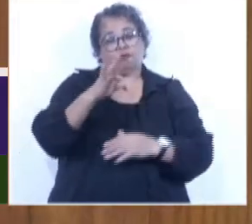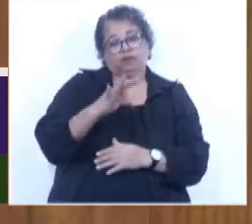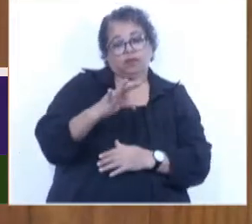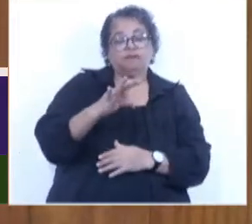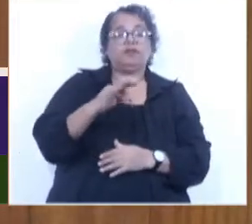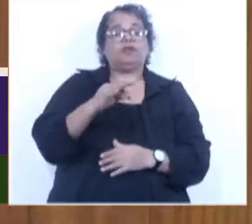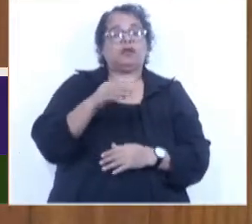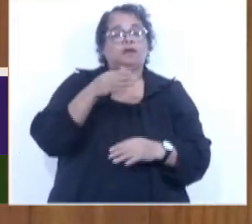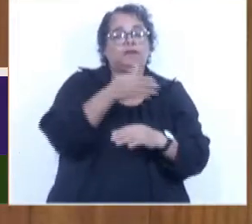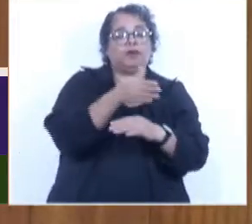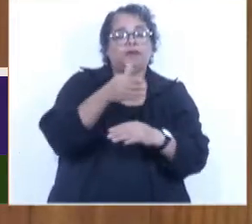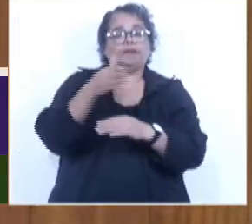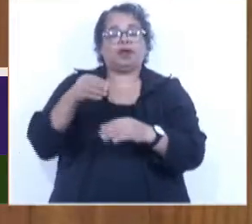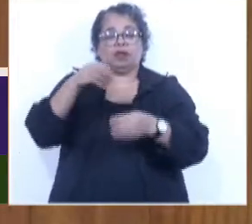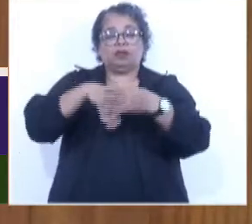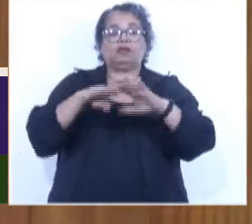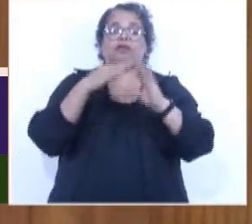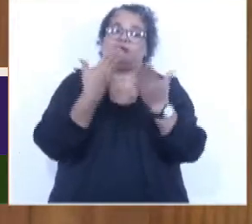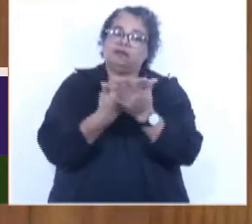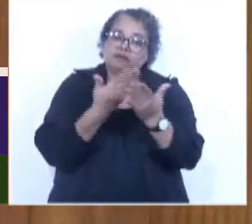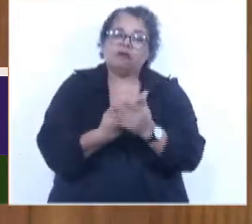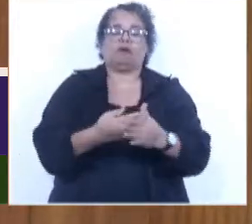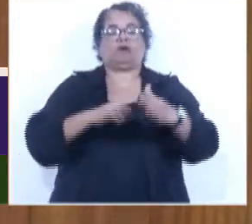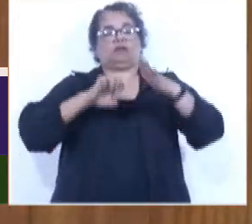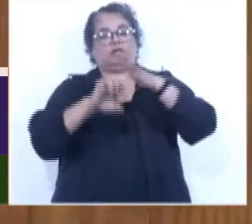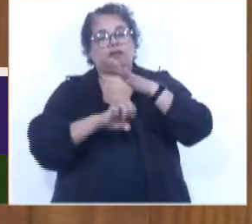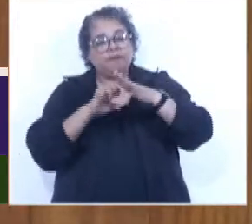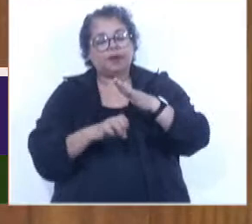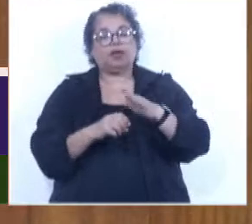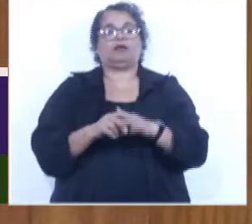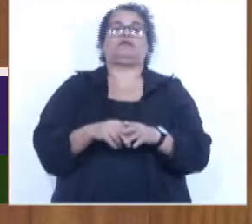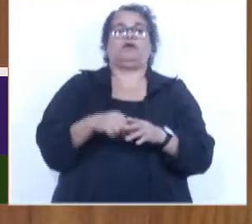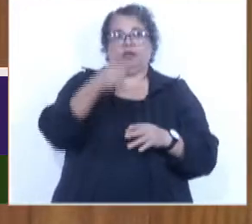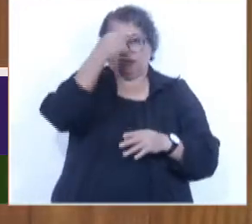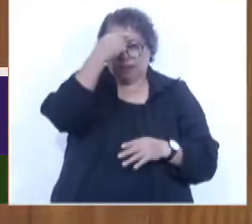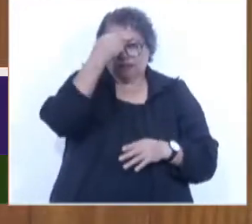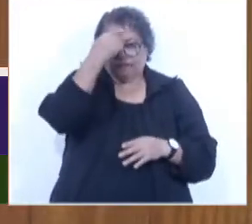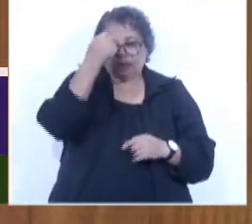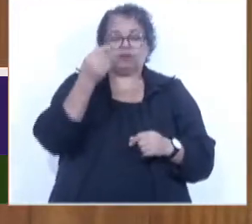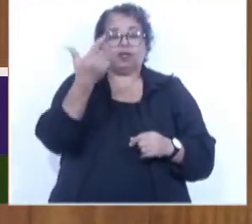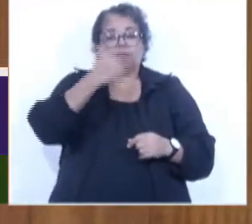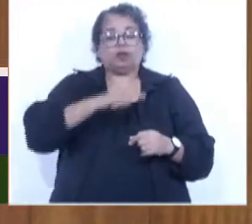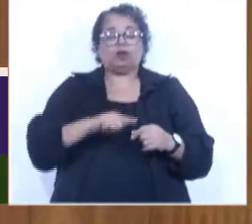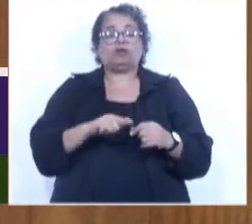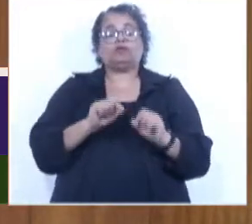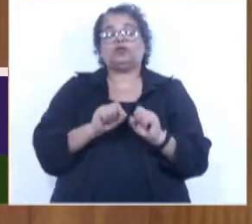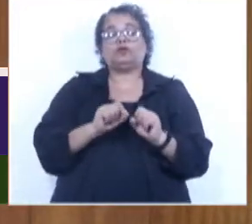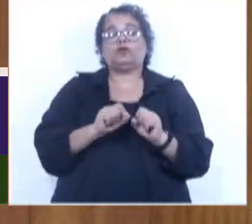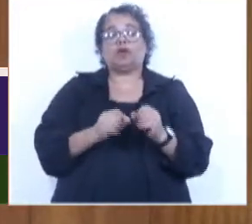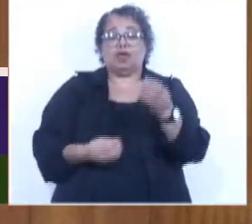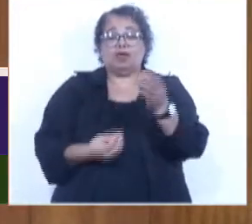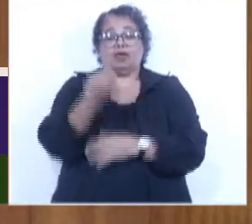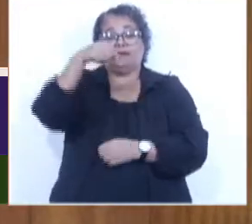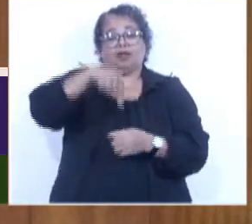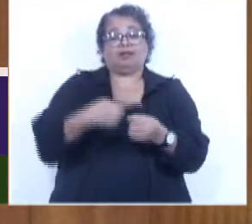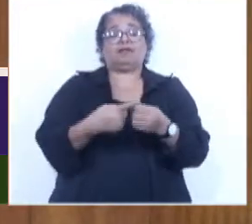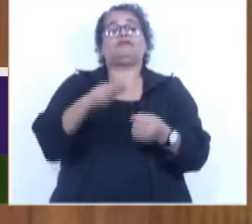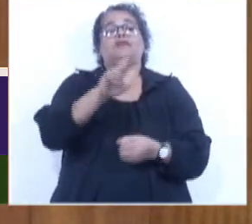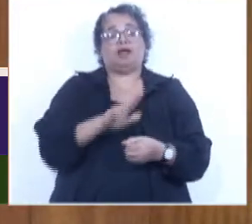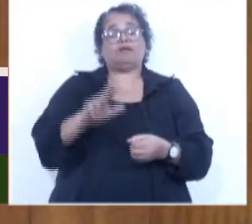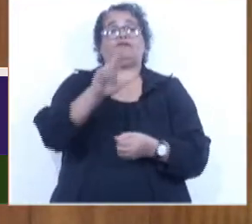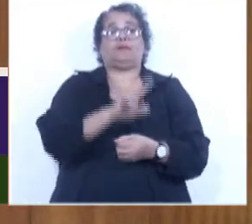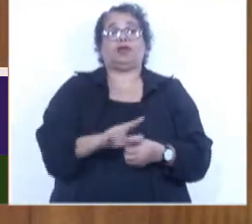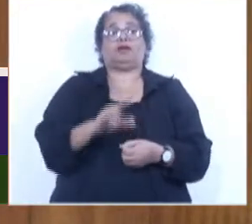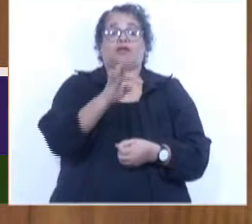nas escolas nas empresas nas universidades para que a gente traga a tarifa zero como uma política pública